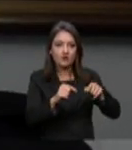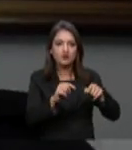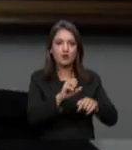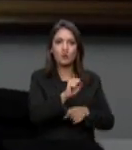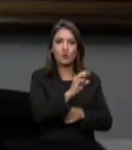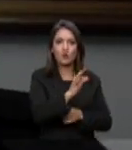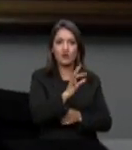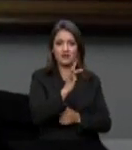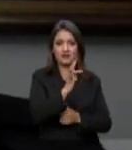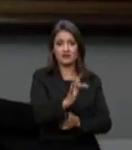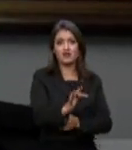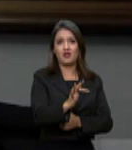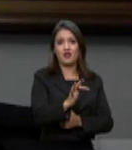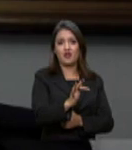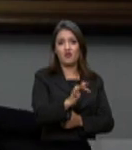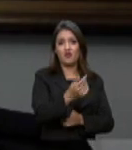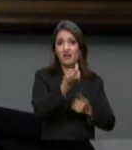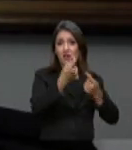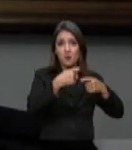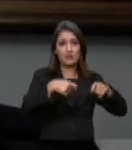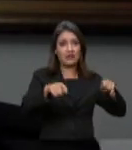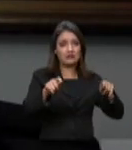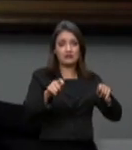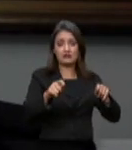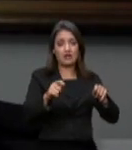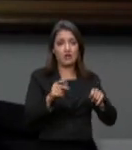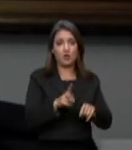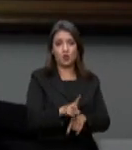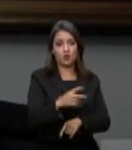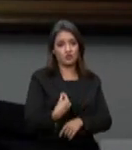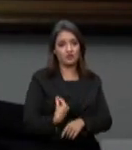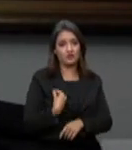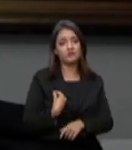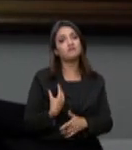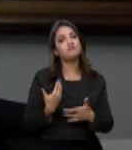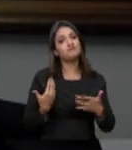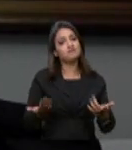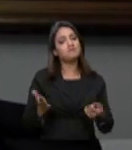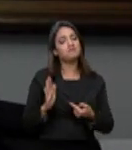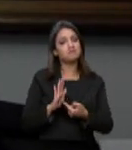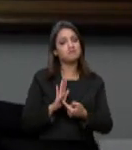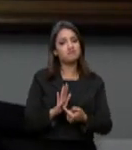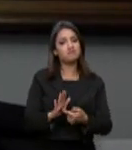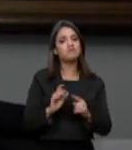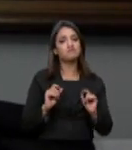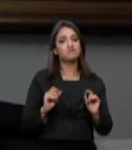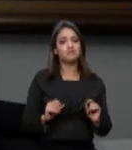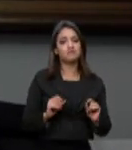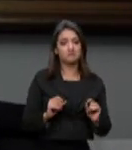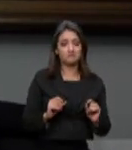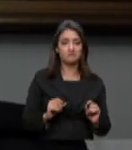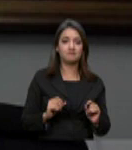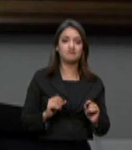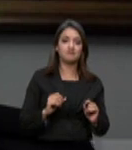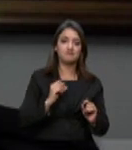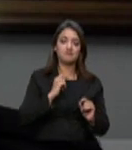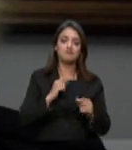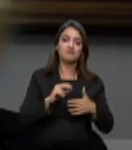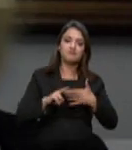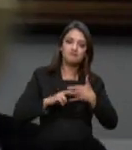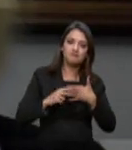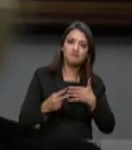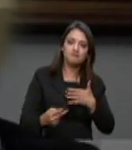enquanto instituição não é dúvidas que eles tinham expõe com efeito imediato